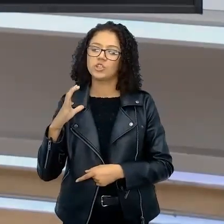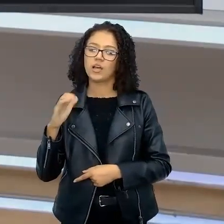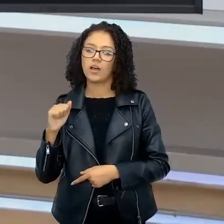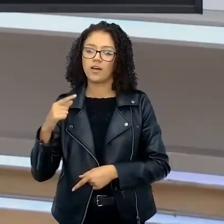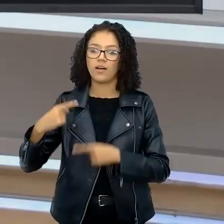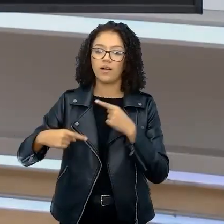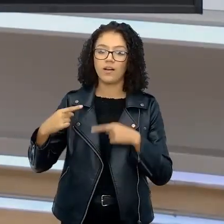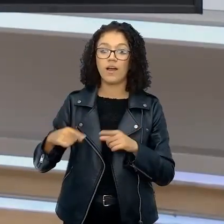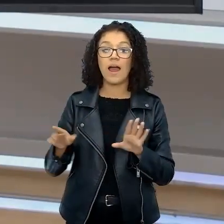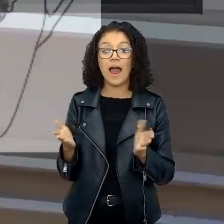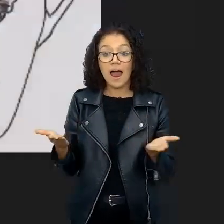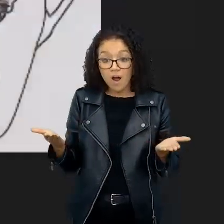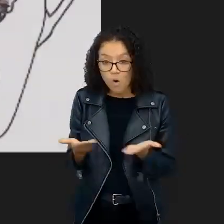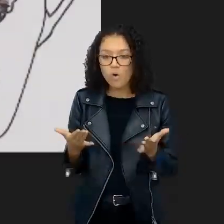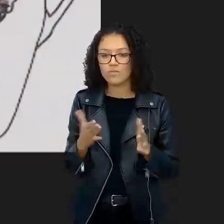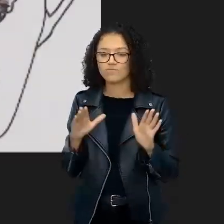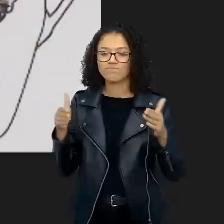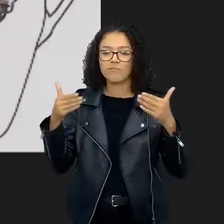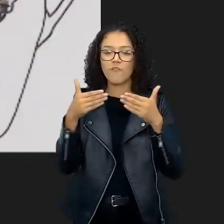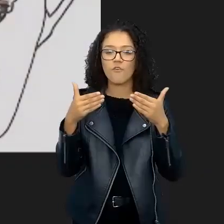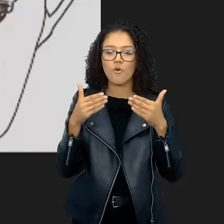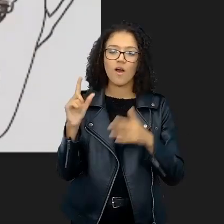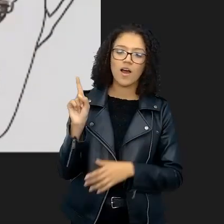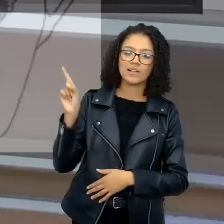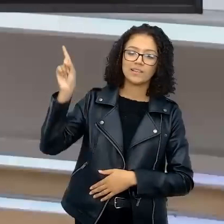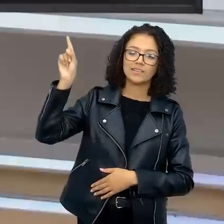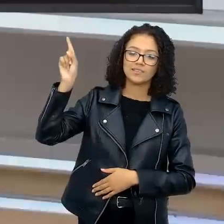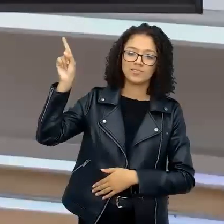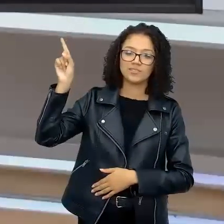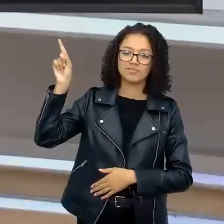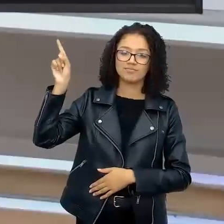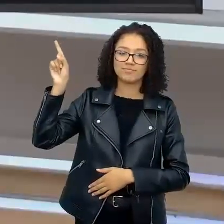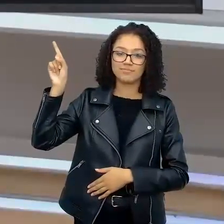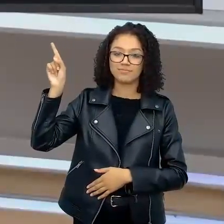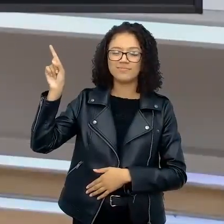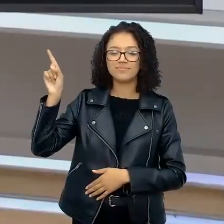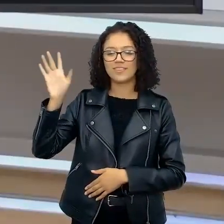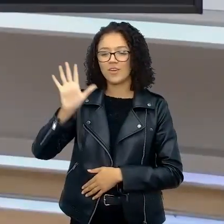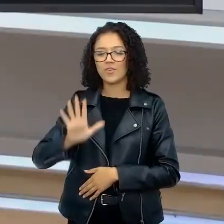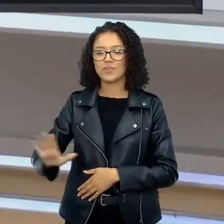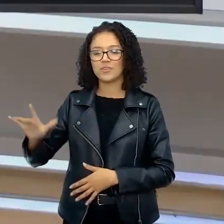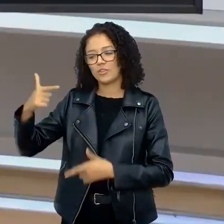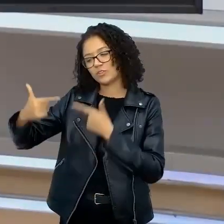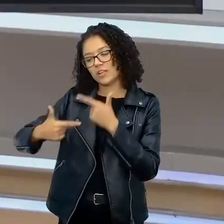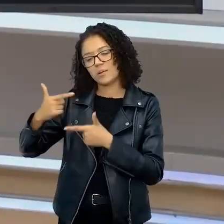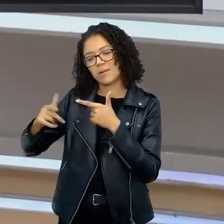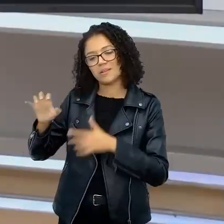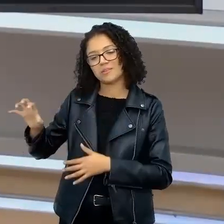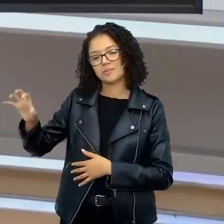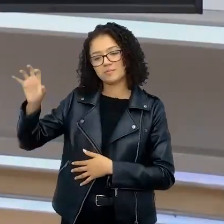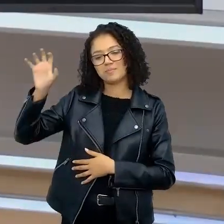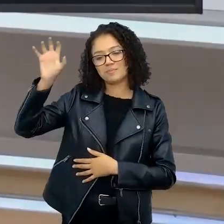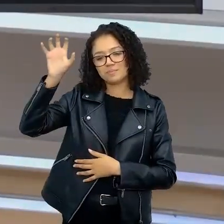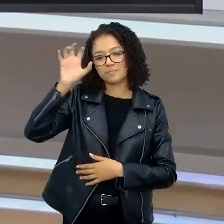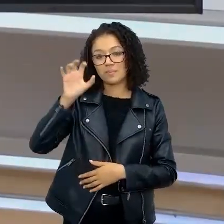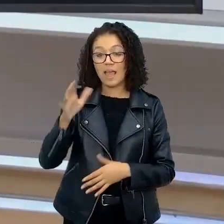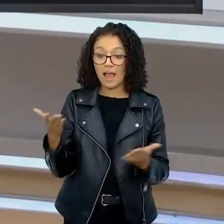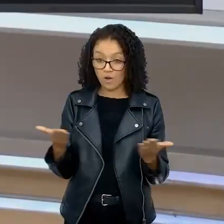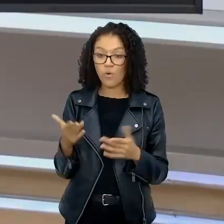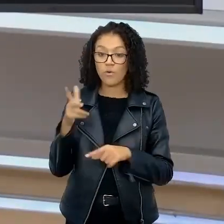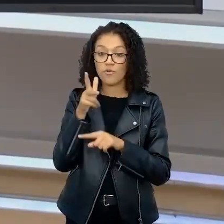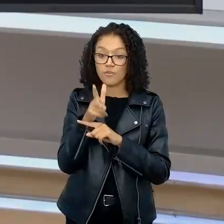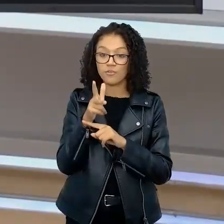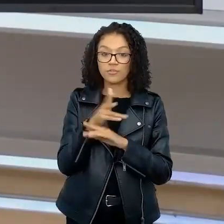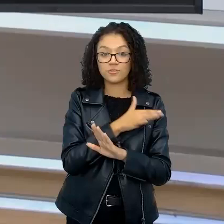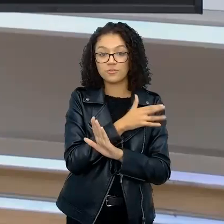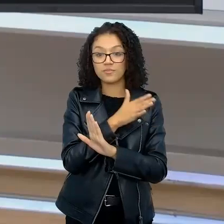especificamente na rede de proteção, que são aqueles serviços que estão ali na ponta. Tá? Então, a gente vai passar esse videozinho, que também é